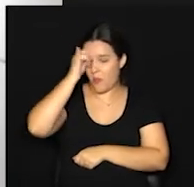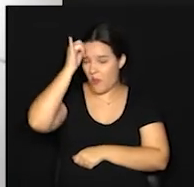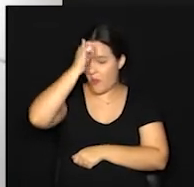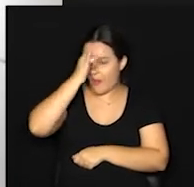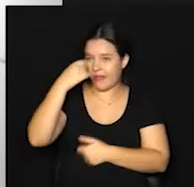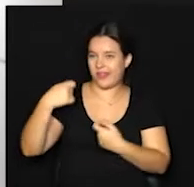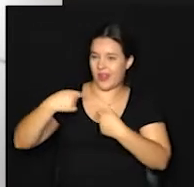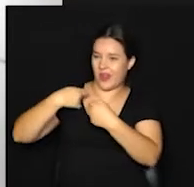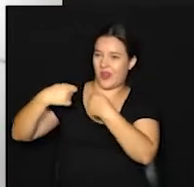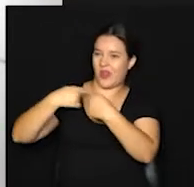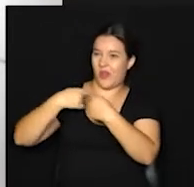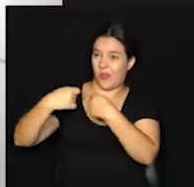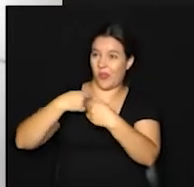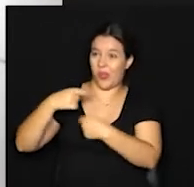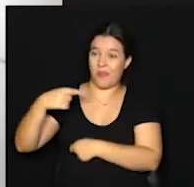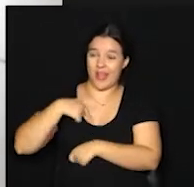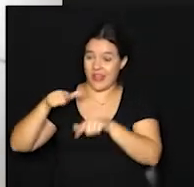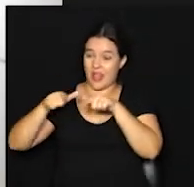minha